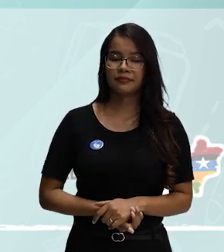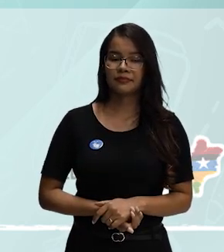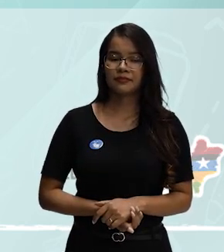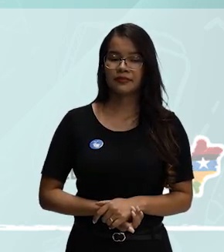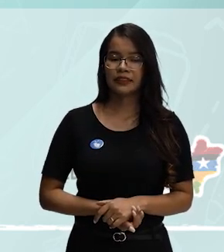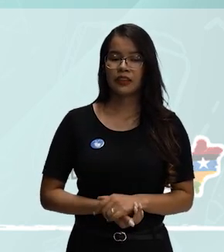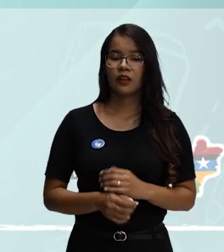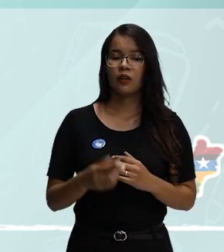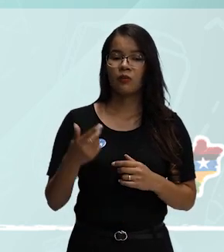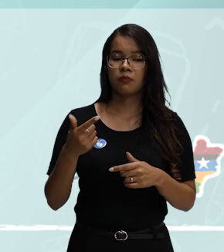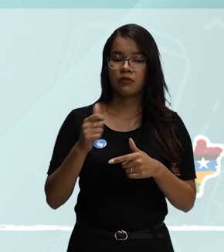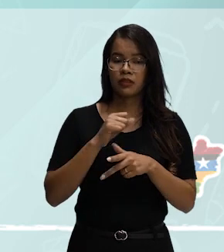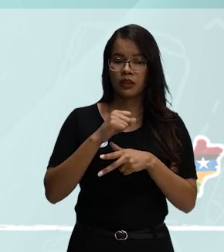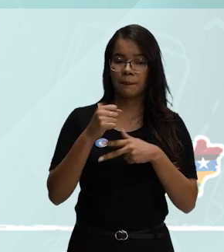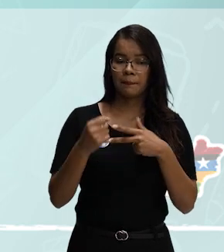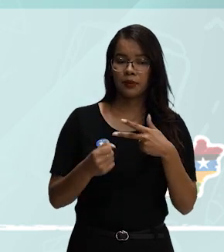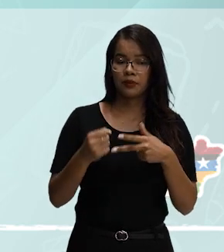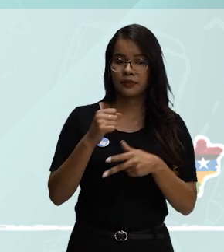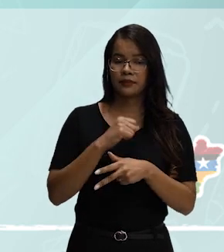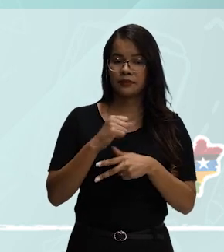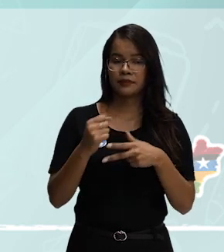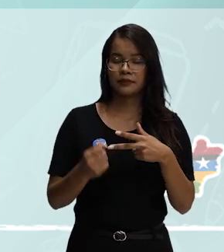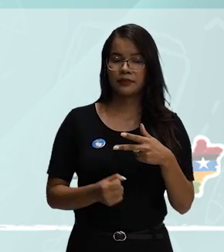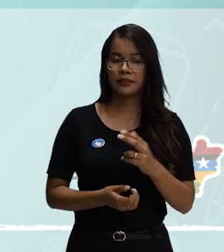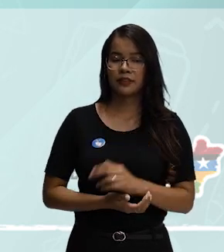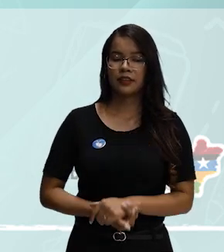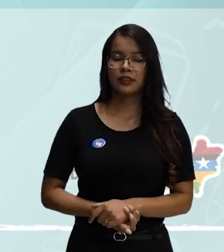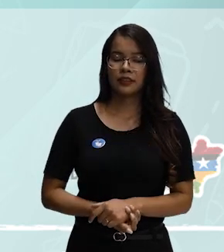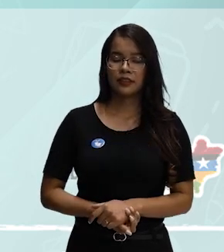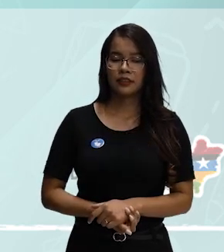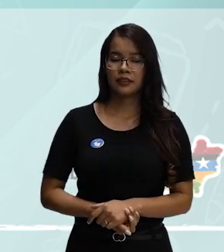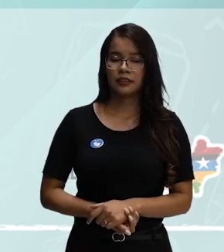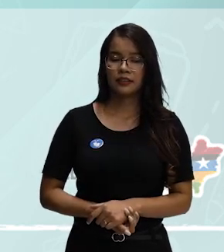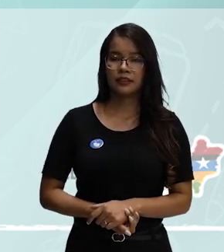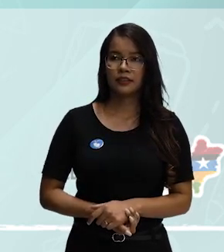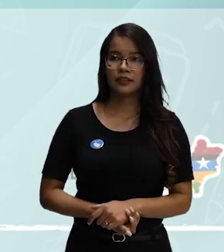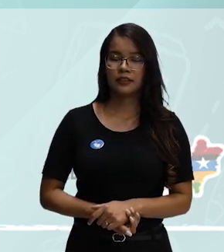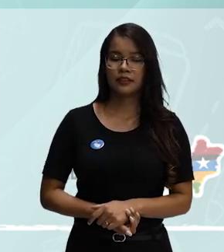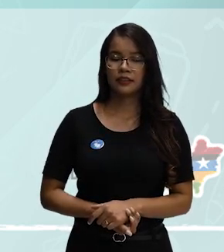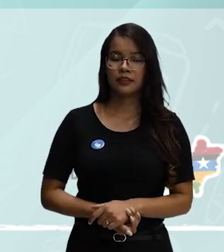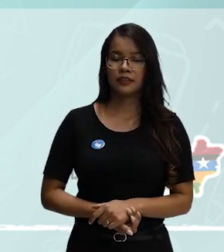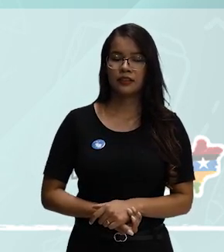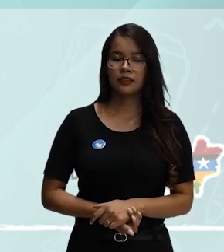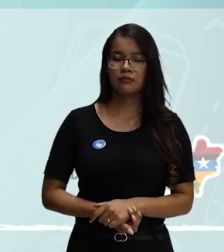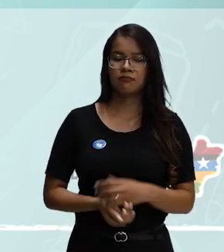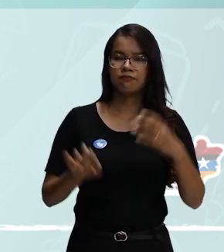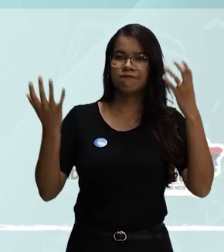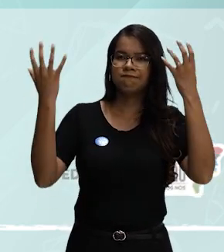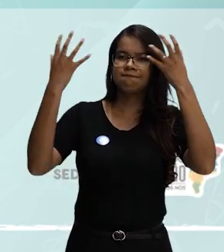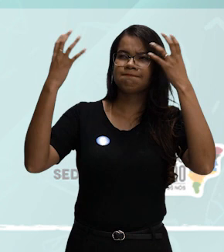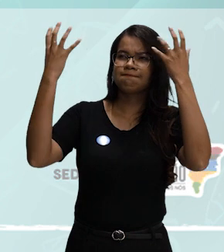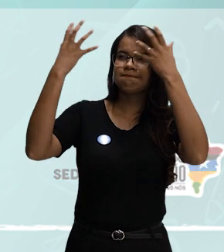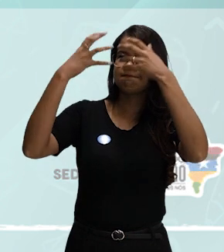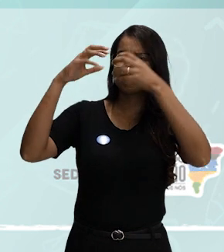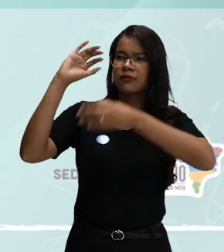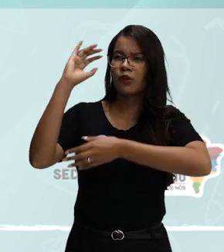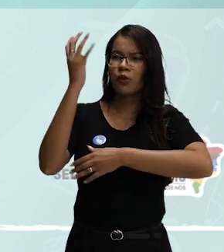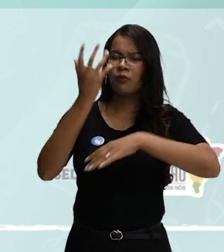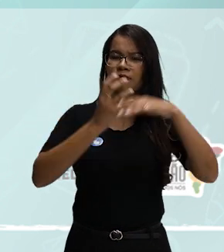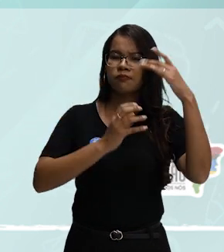Essa questão aqui é da PUC, tá? Leia. Leia comigo. Sombras do